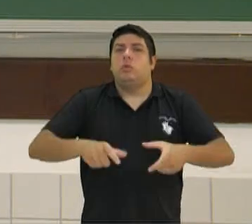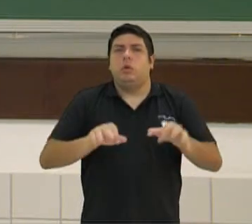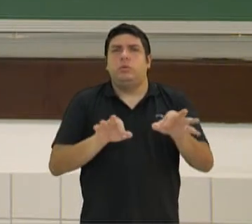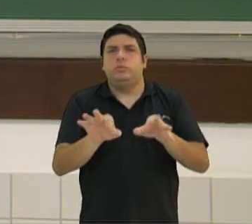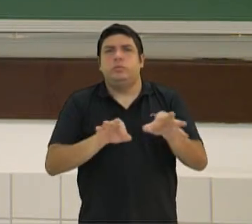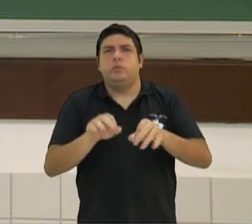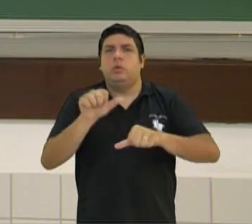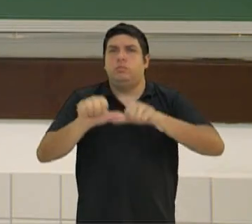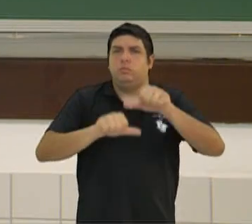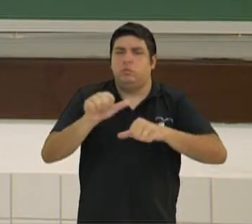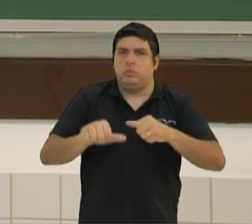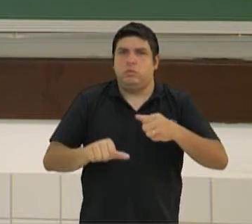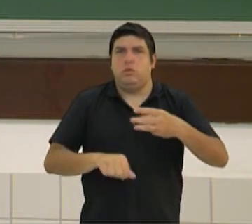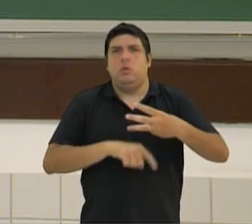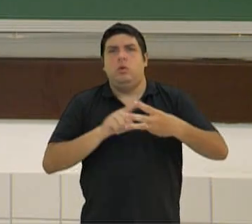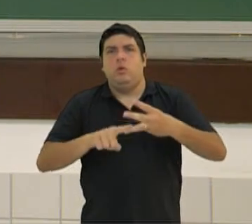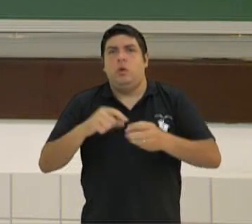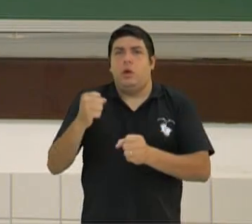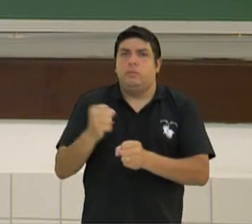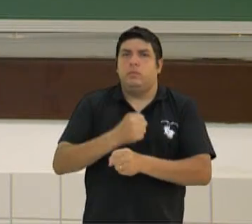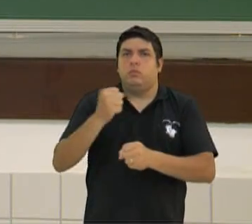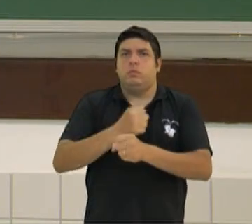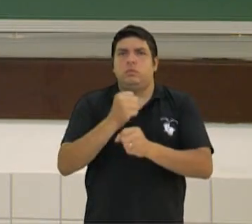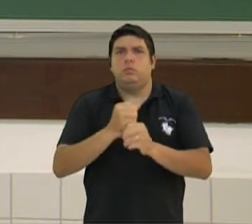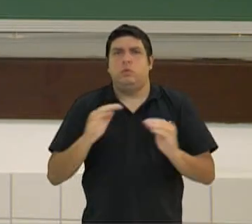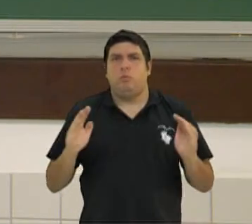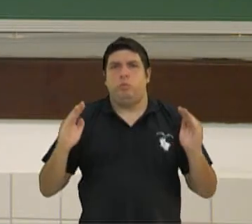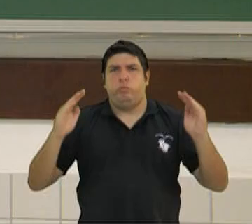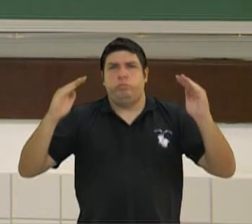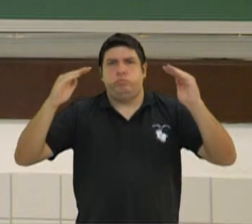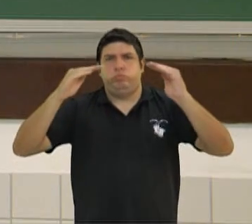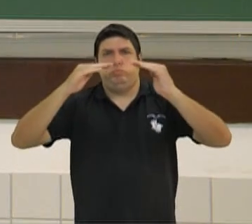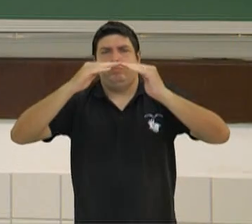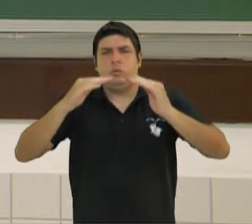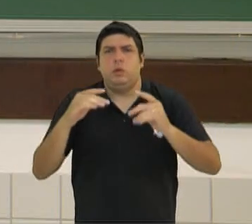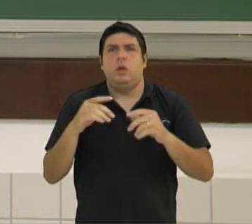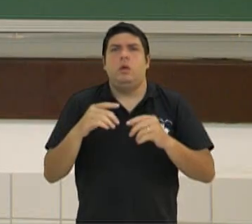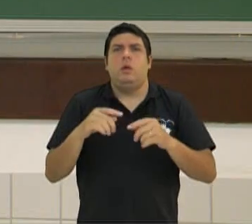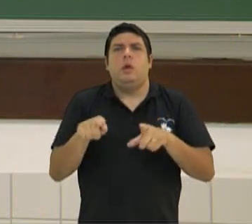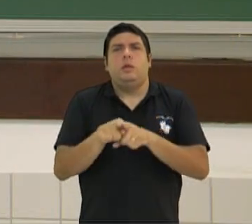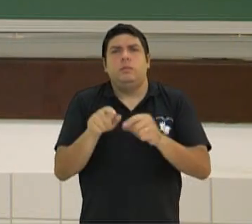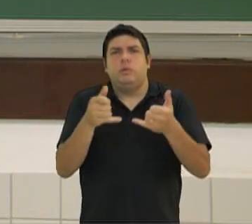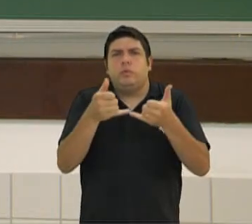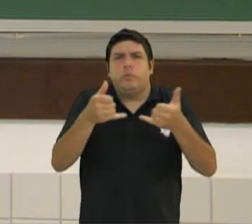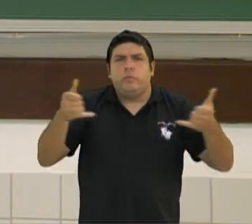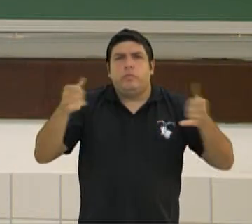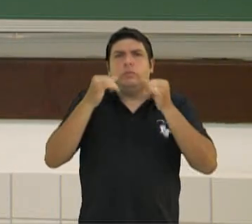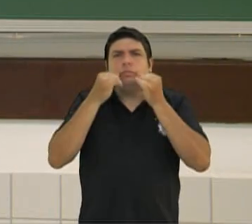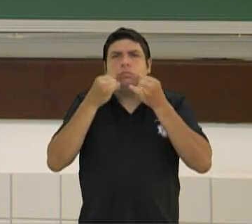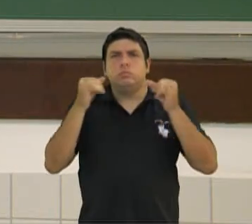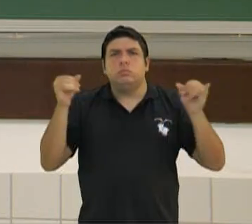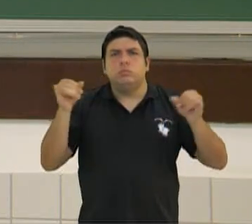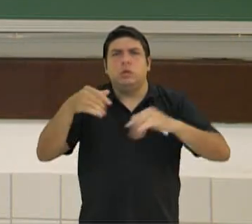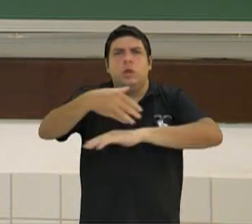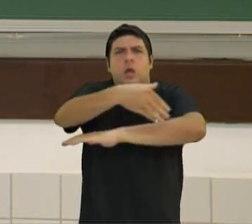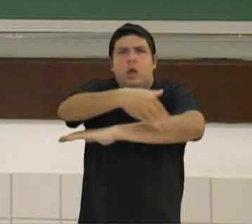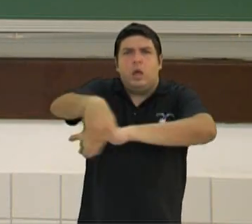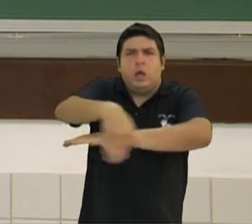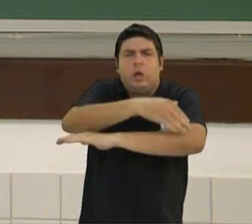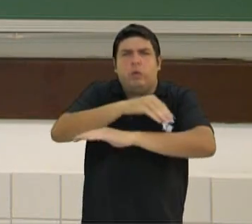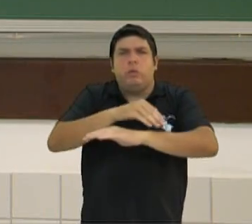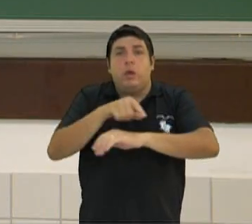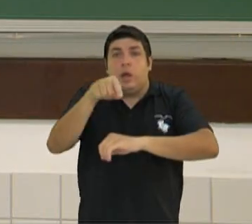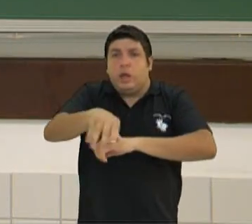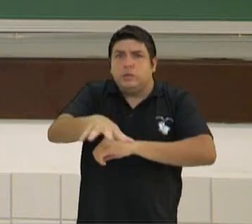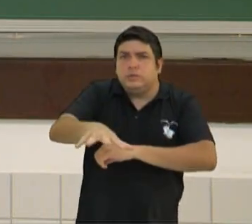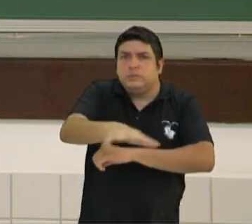na construção de barracões, na instalação de energia elétrica, nas ruas, toda essa